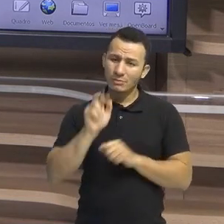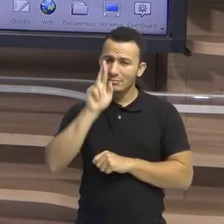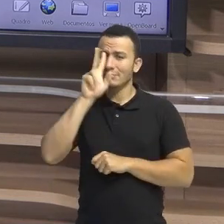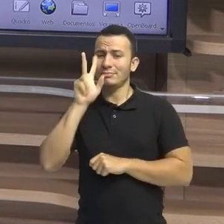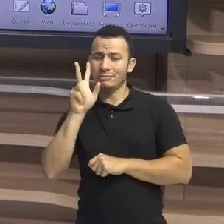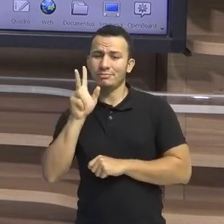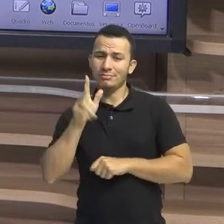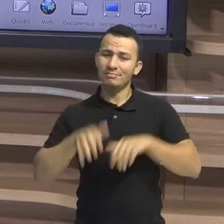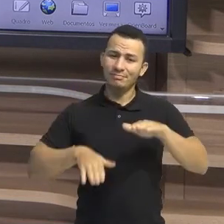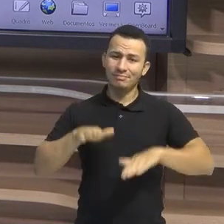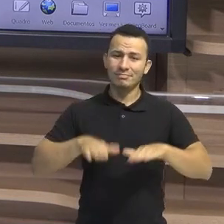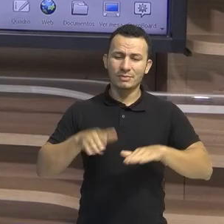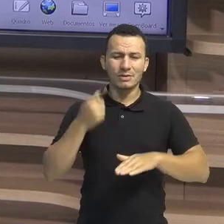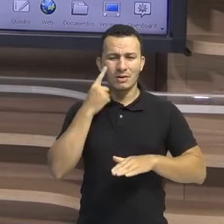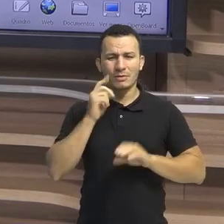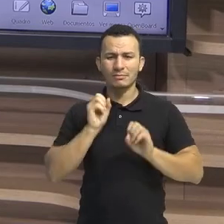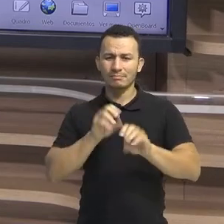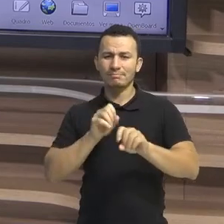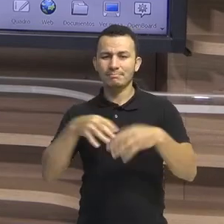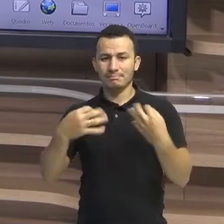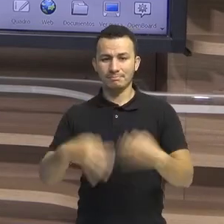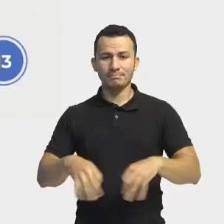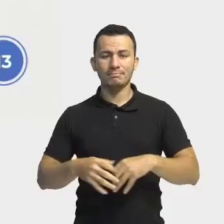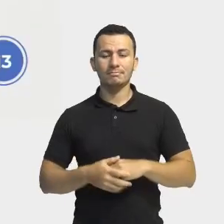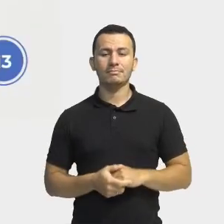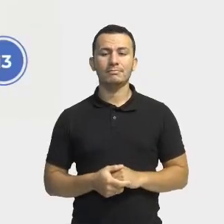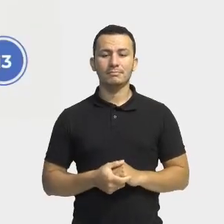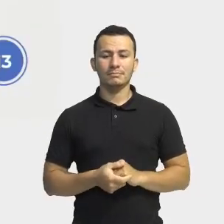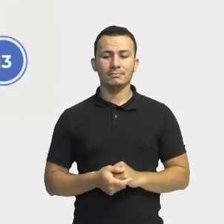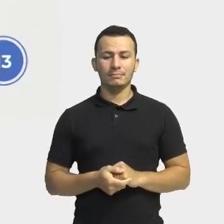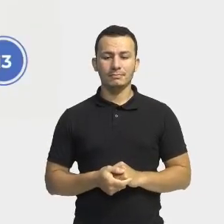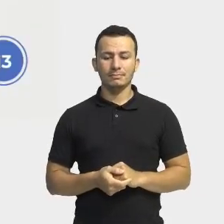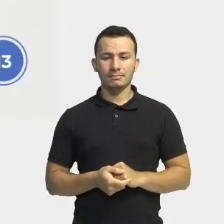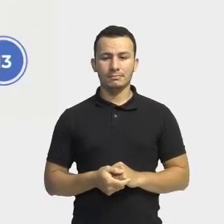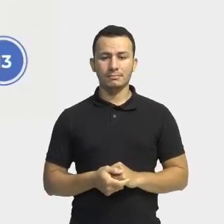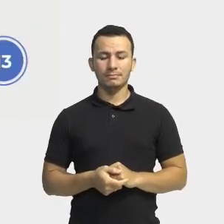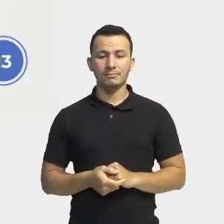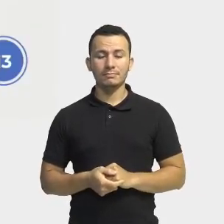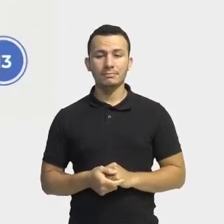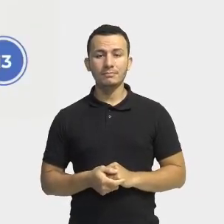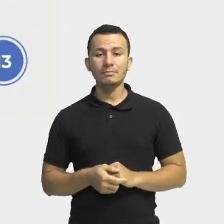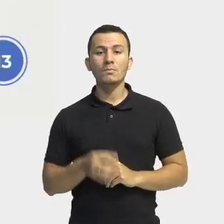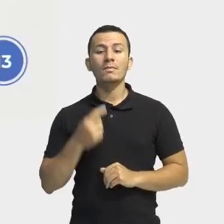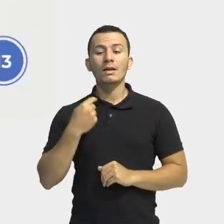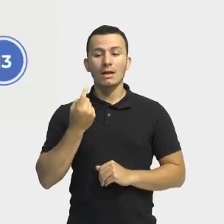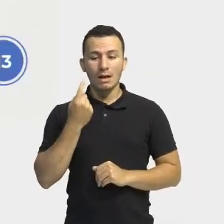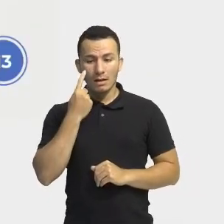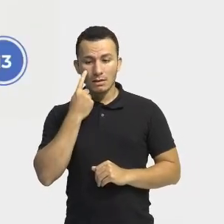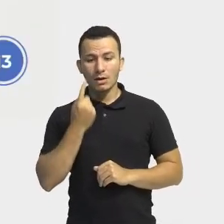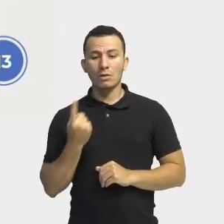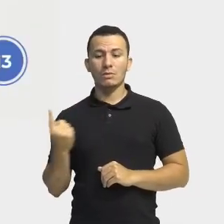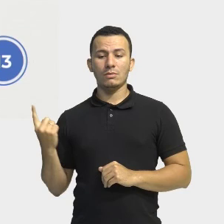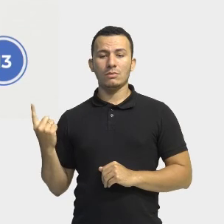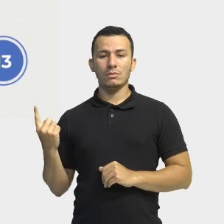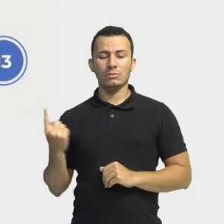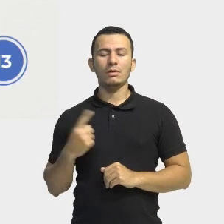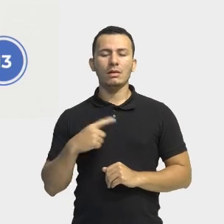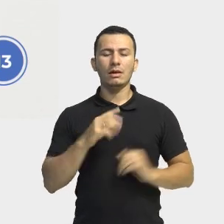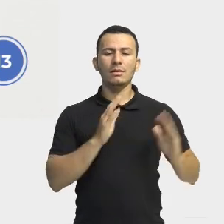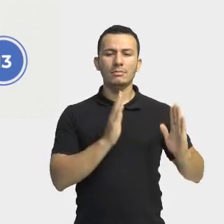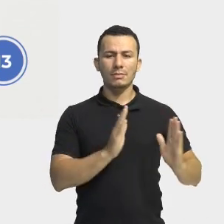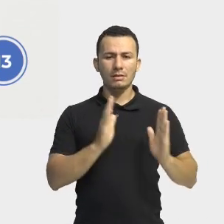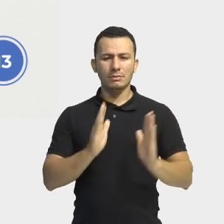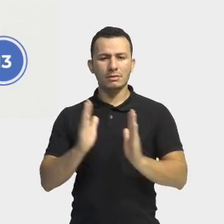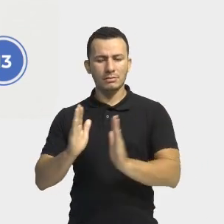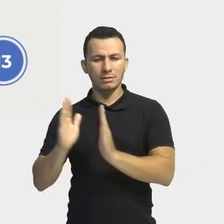pequeno tropeço aí. Eu vou ensinar direitinho para vocês, ok? Vamos lá ver. Então, o que nós temos aí? Se é uma analogia de um